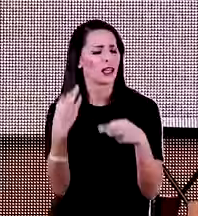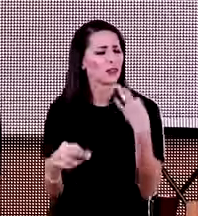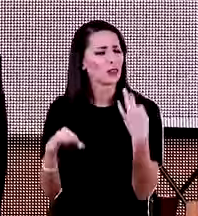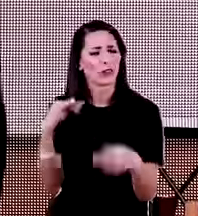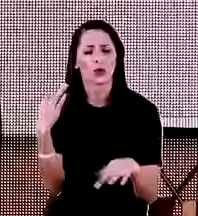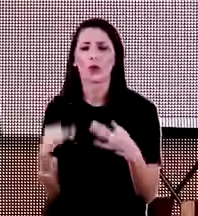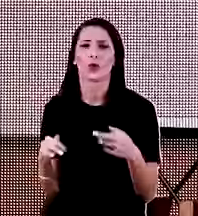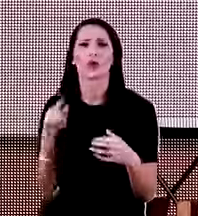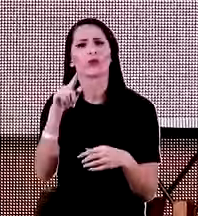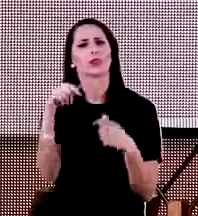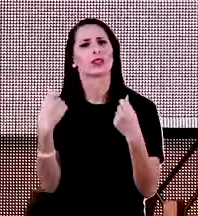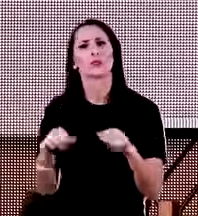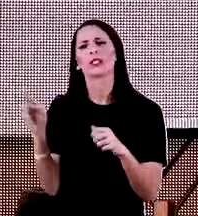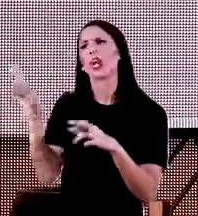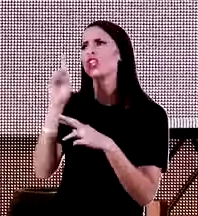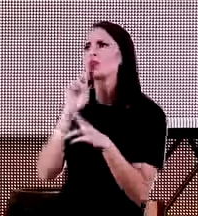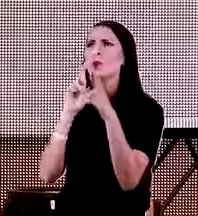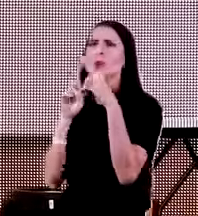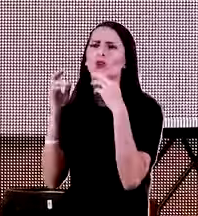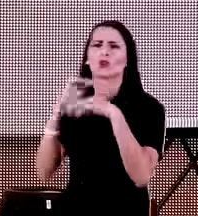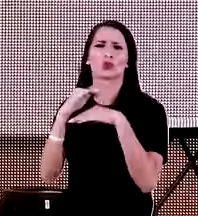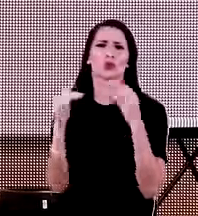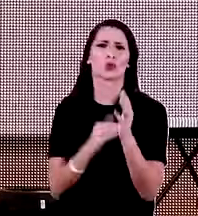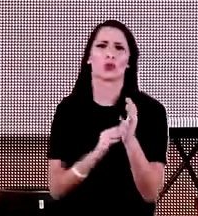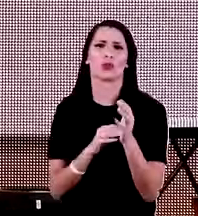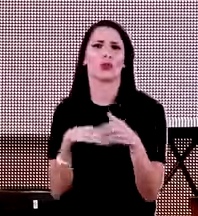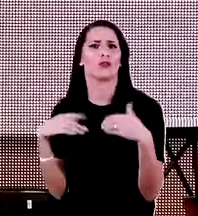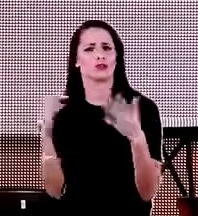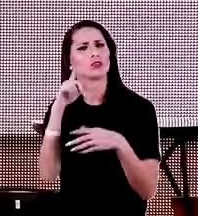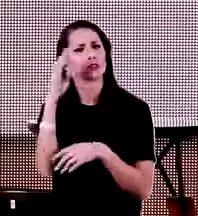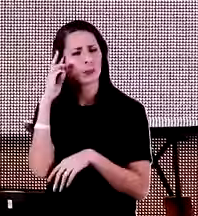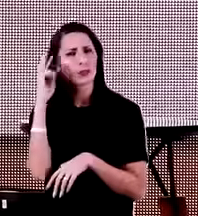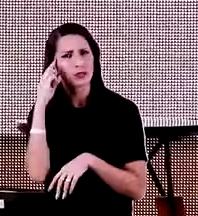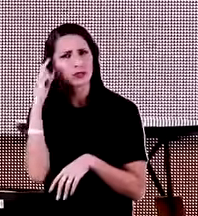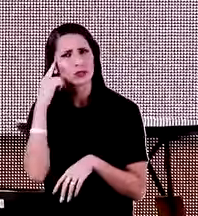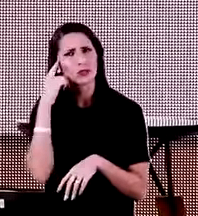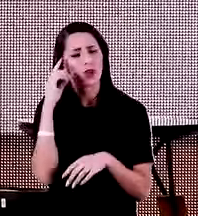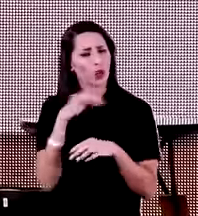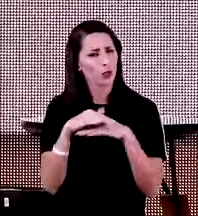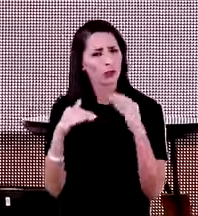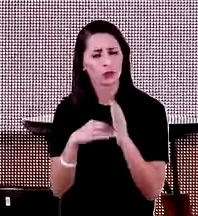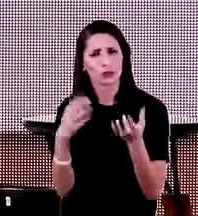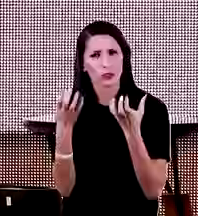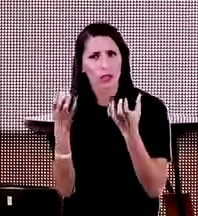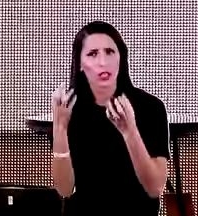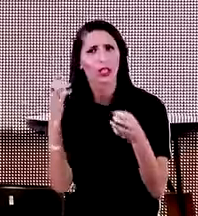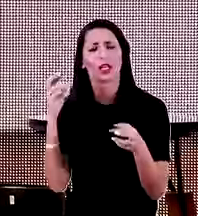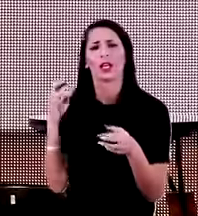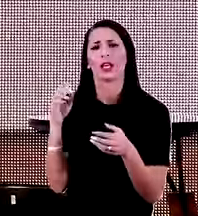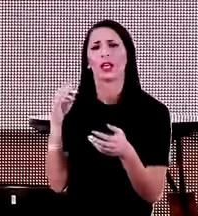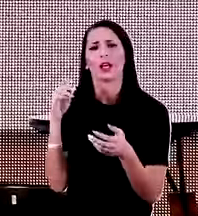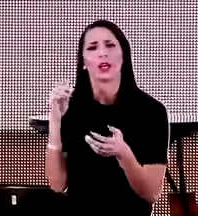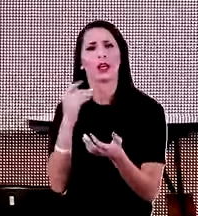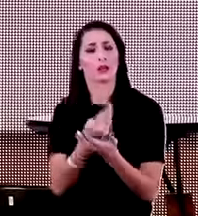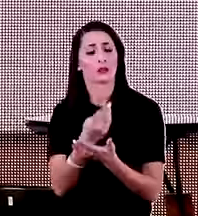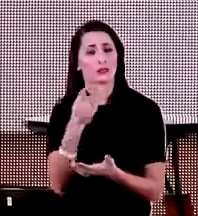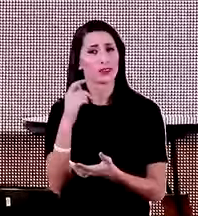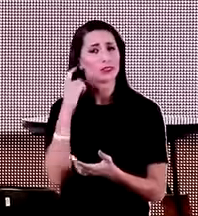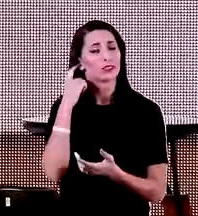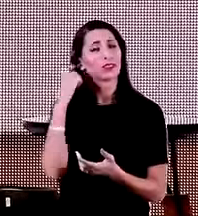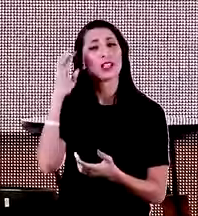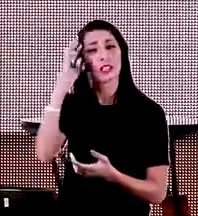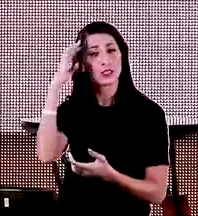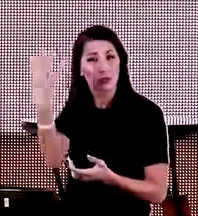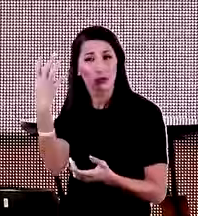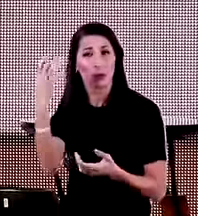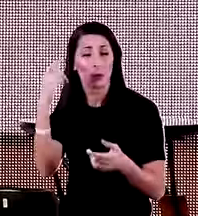percebeu que a gente quer resolver o problema da humanidade? É não, gente? Misericórdia, sangue de Cristo. Eu estou já pedindo para Tiago subir aqui para tocar